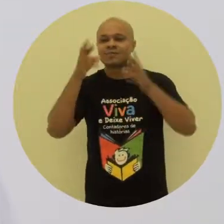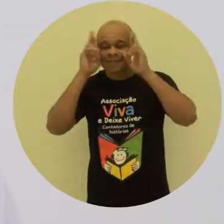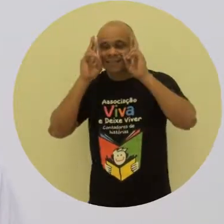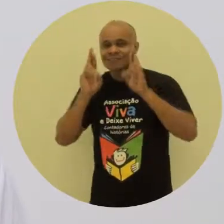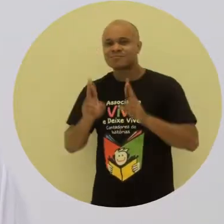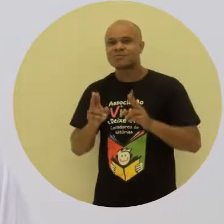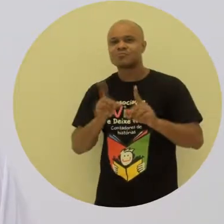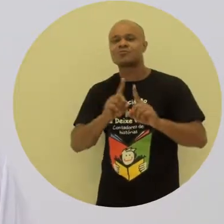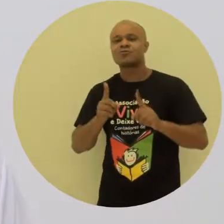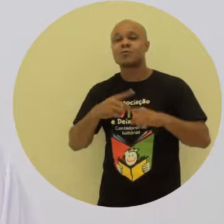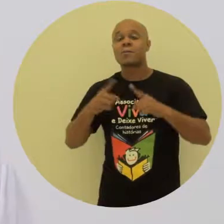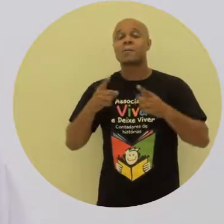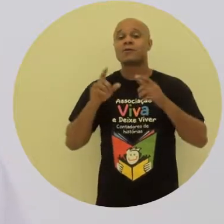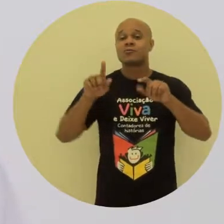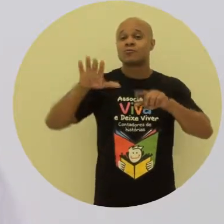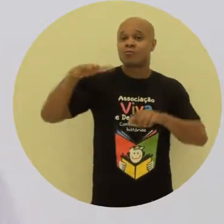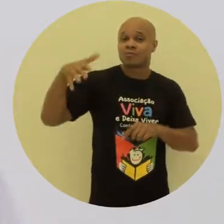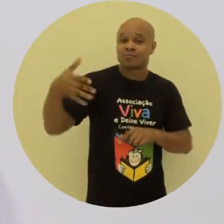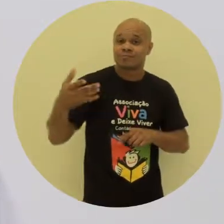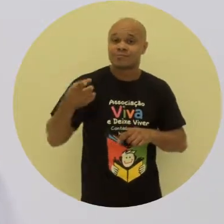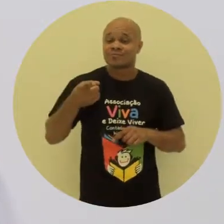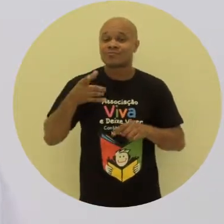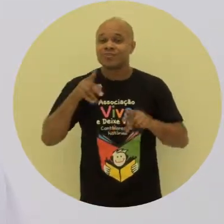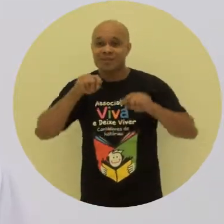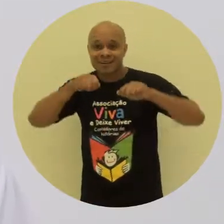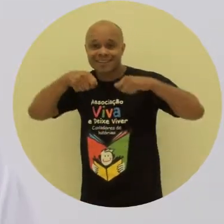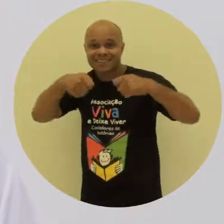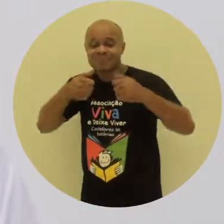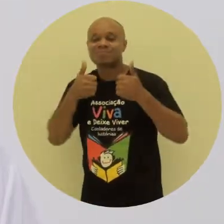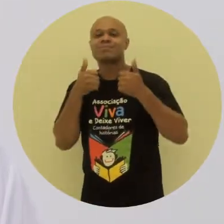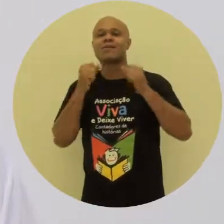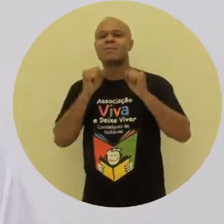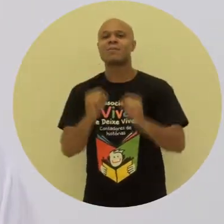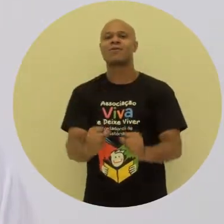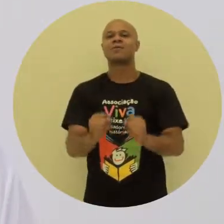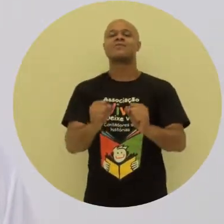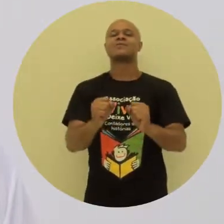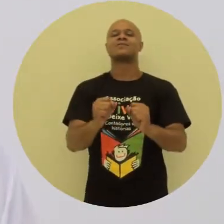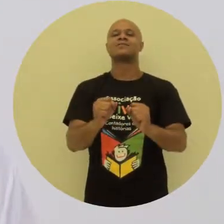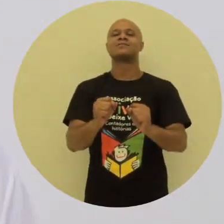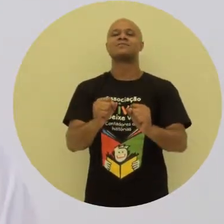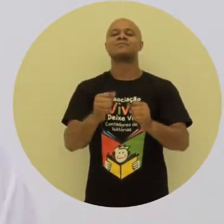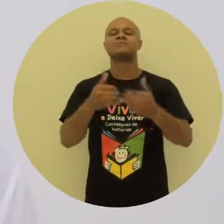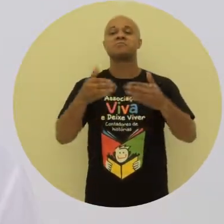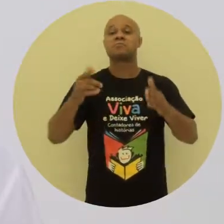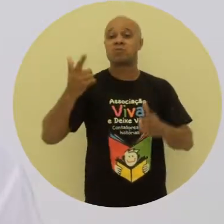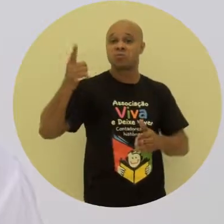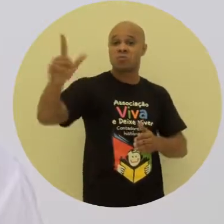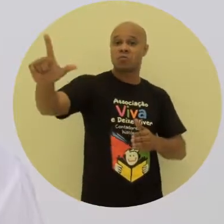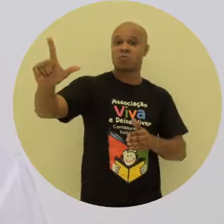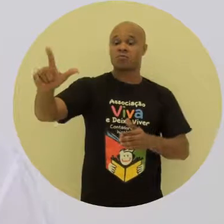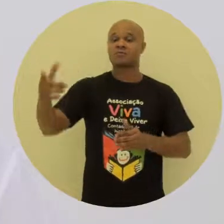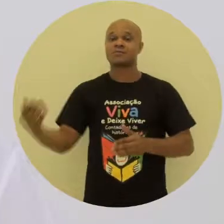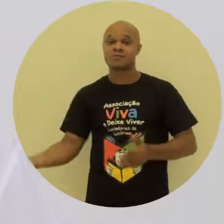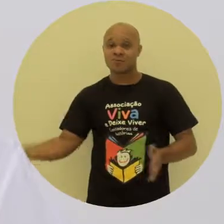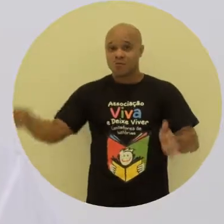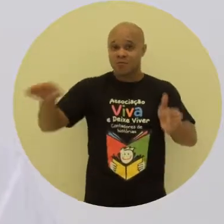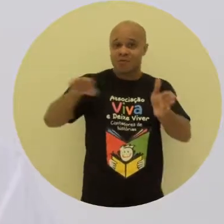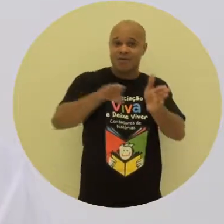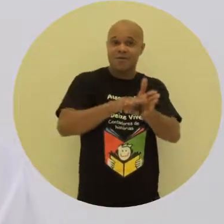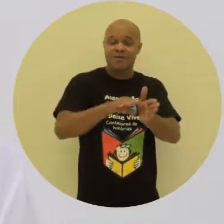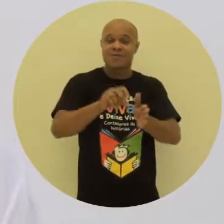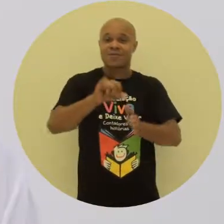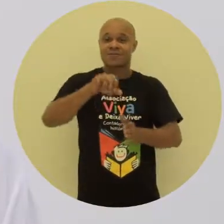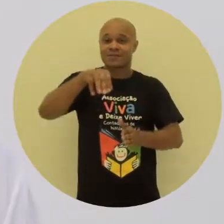você respeitou o não dela. E ao respeitar o não, ela vai dar uma possibilidade ou uma porta aberta para receber um